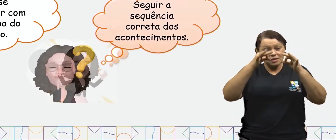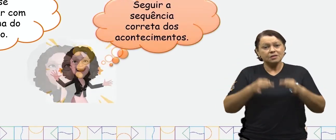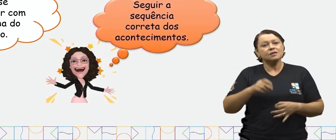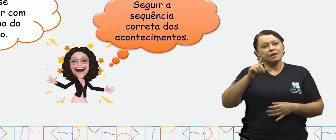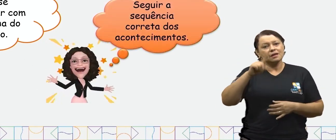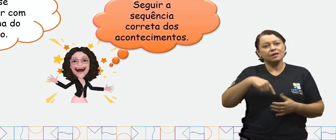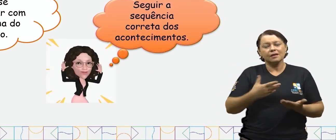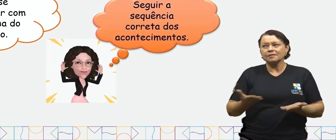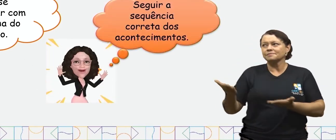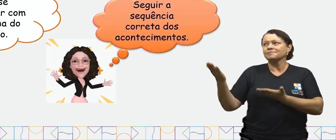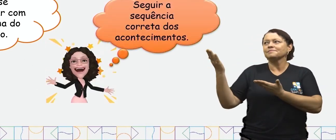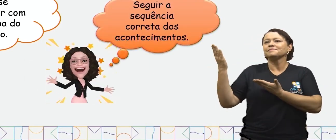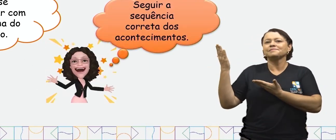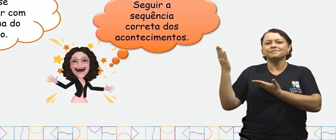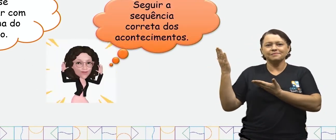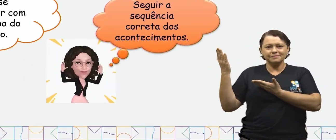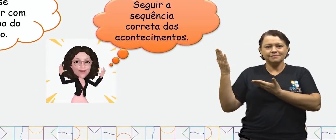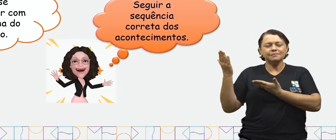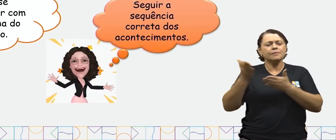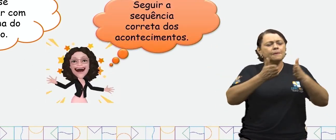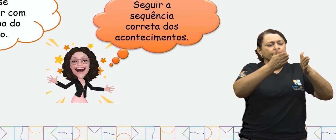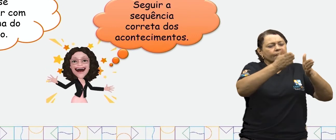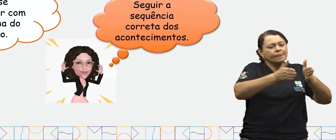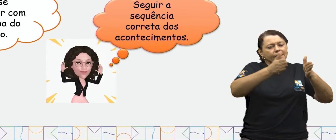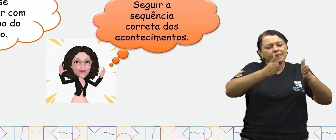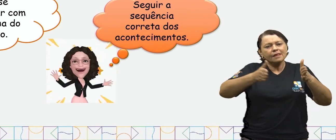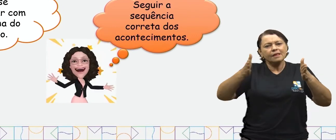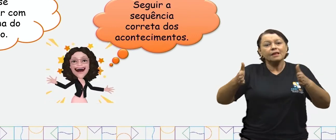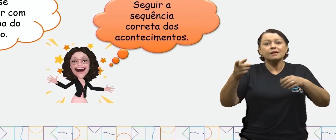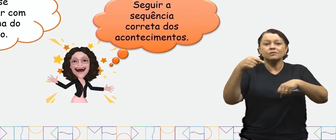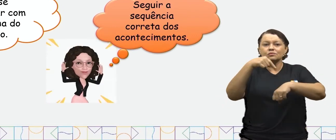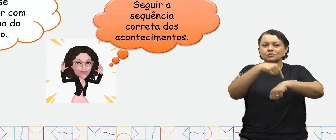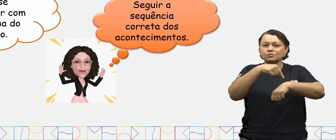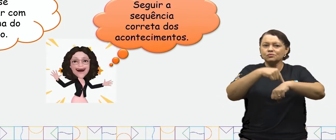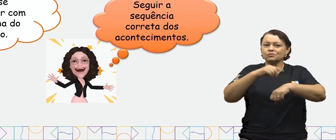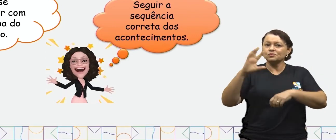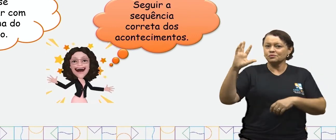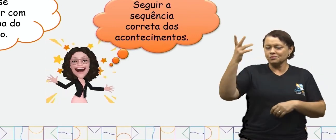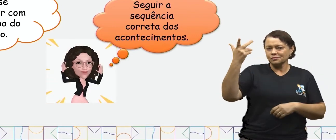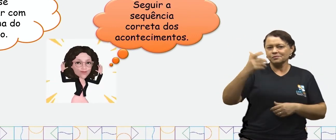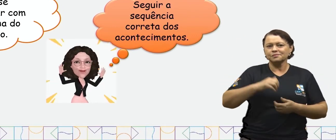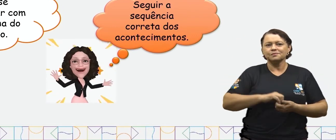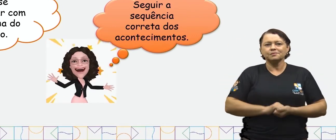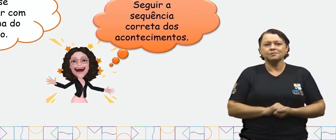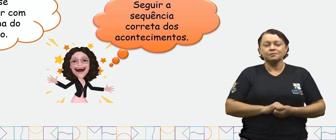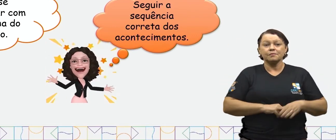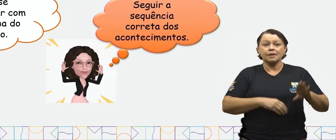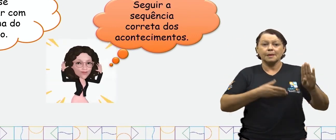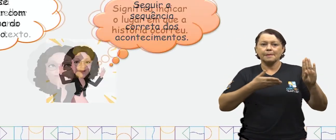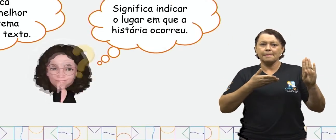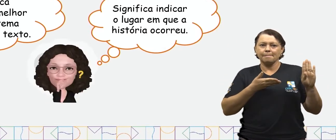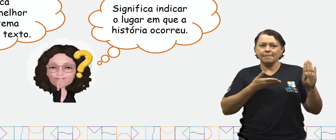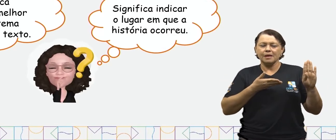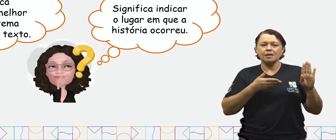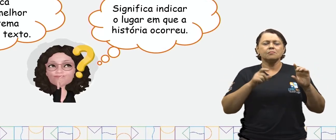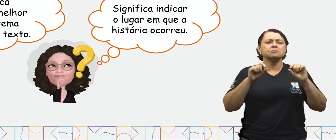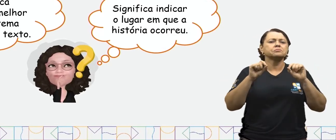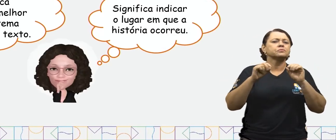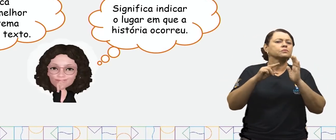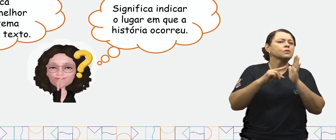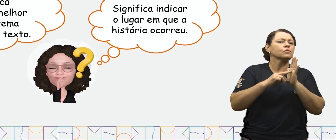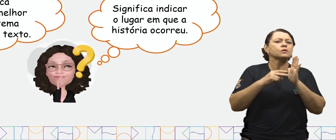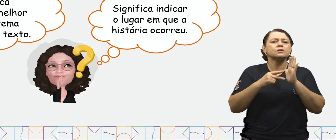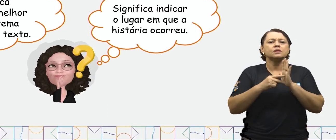Portanto, a resposta correta é seguir a sequência correta dos acontecimentos.